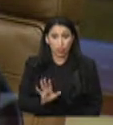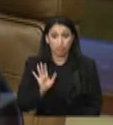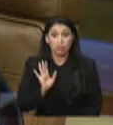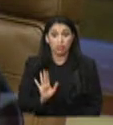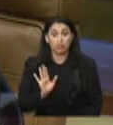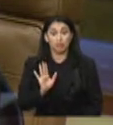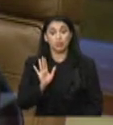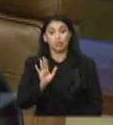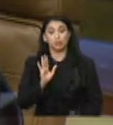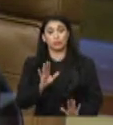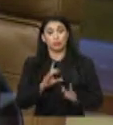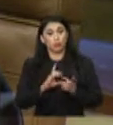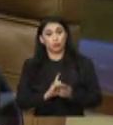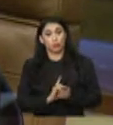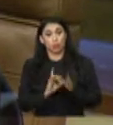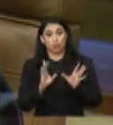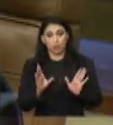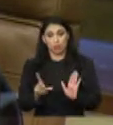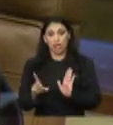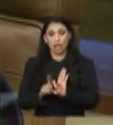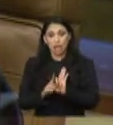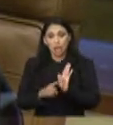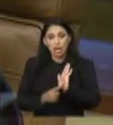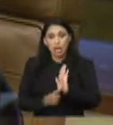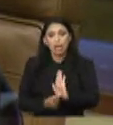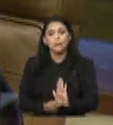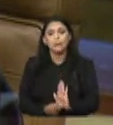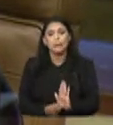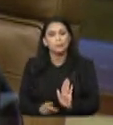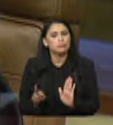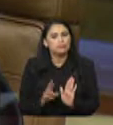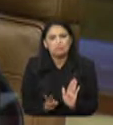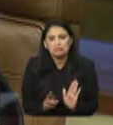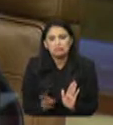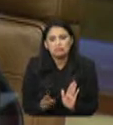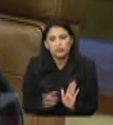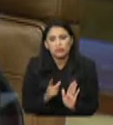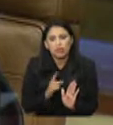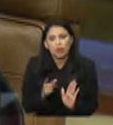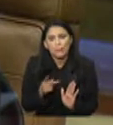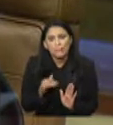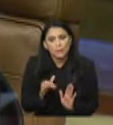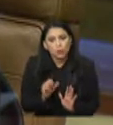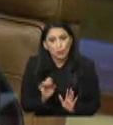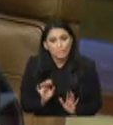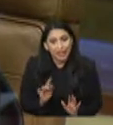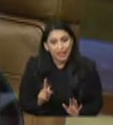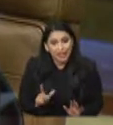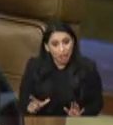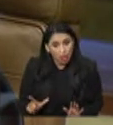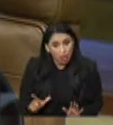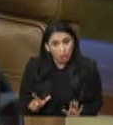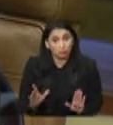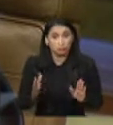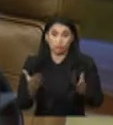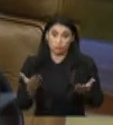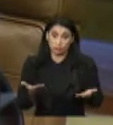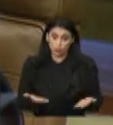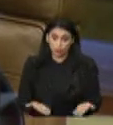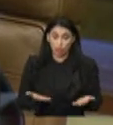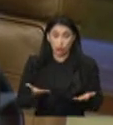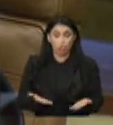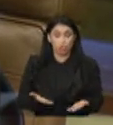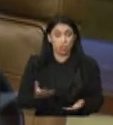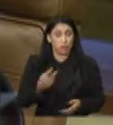quem um regime democrático a lei de natureza não estritamente penal e é o caso